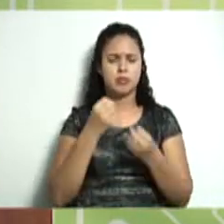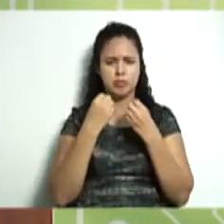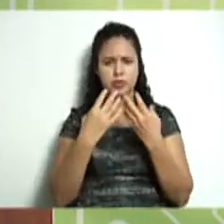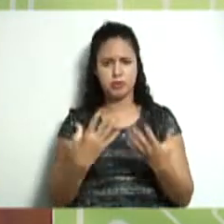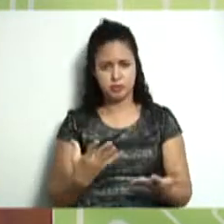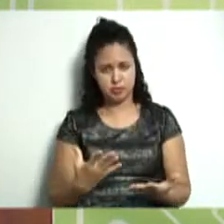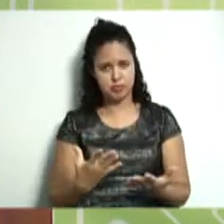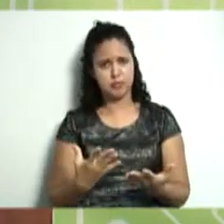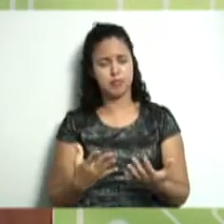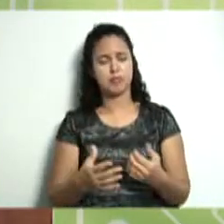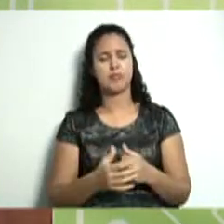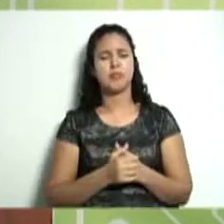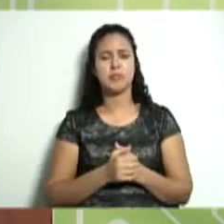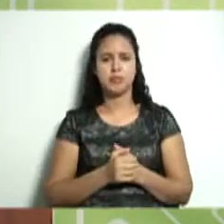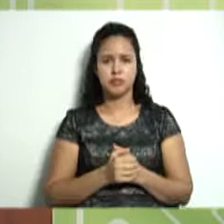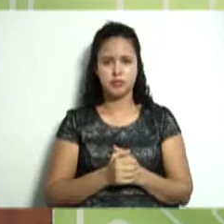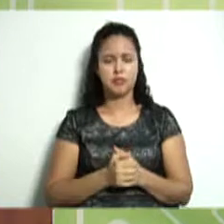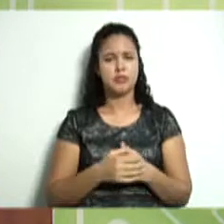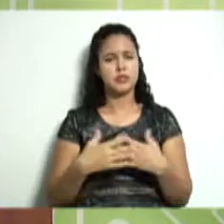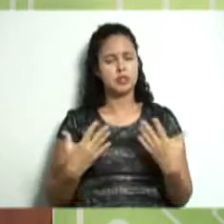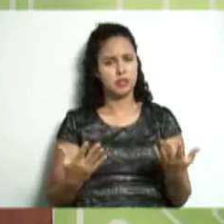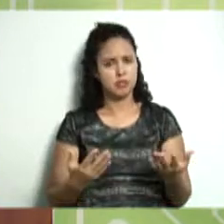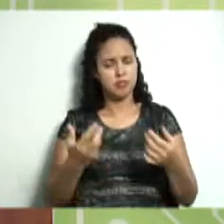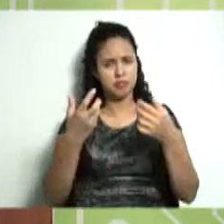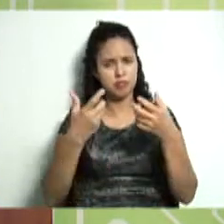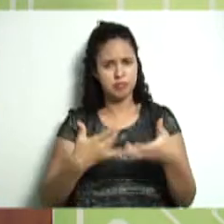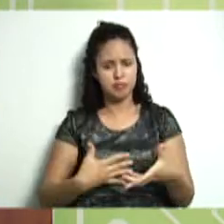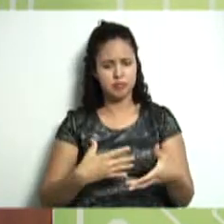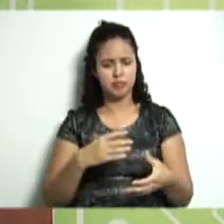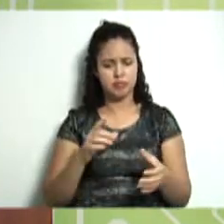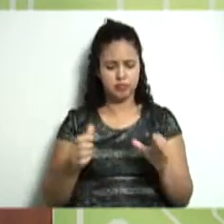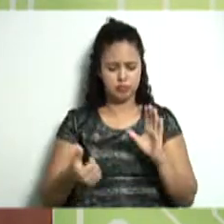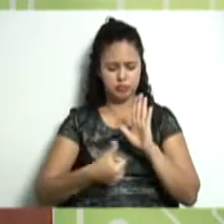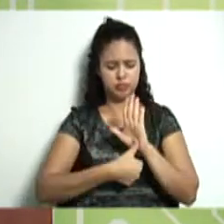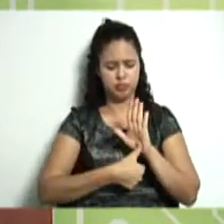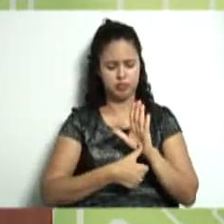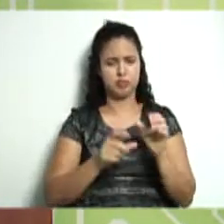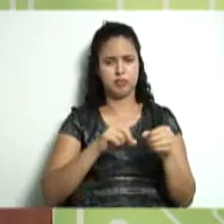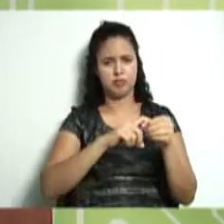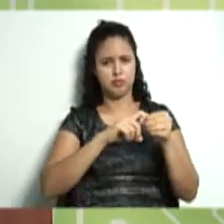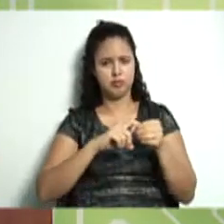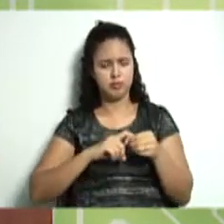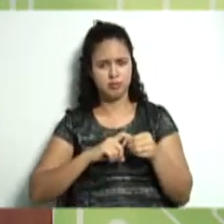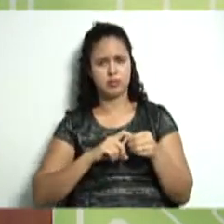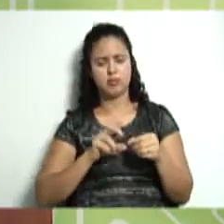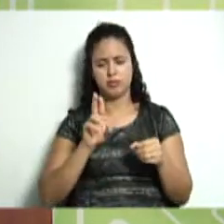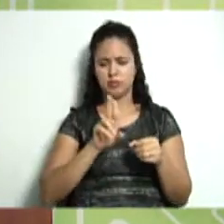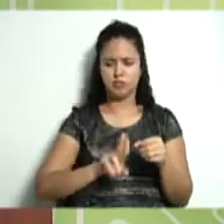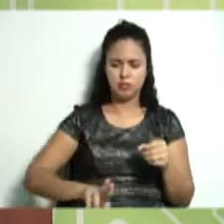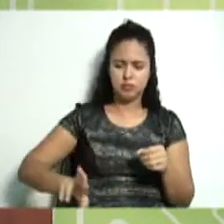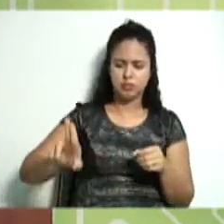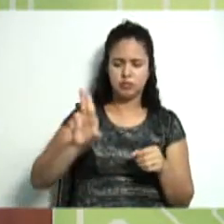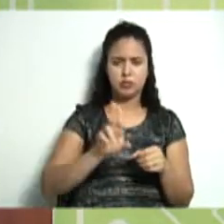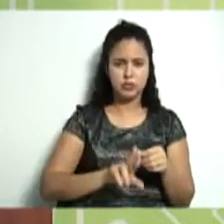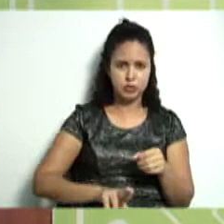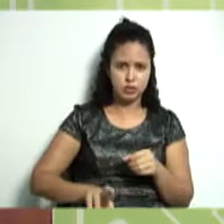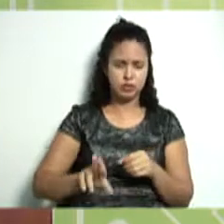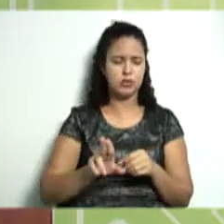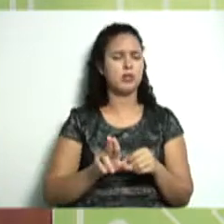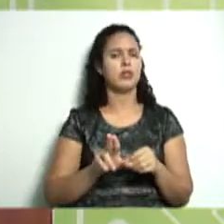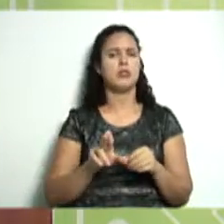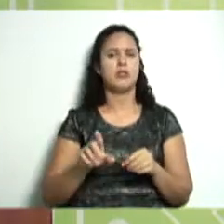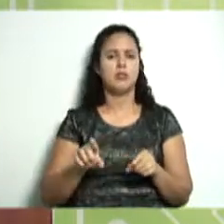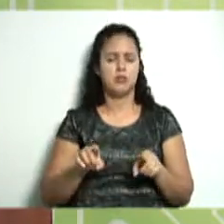dessa cooperativa. É aí quando a gente fala, o cooperado, ele é consumidor e usuário dos benefícios